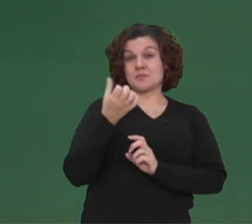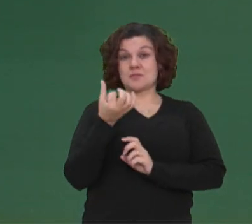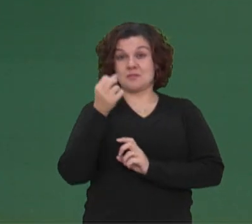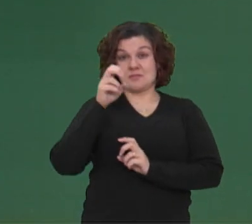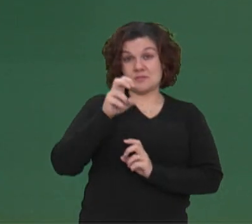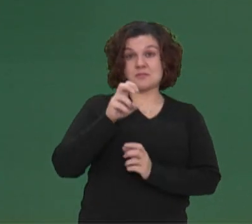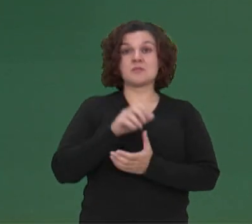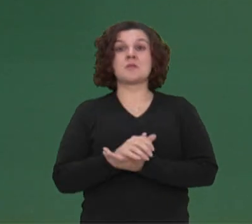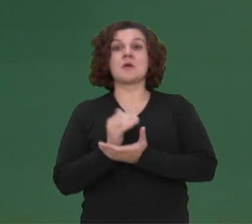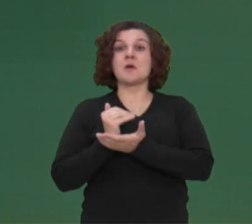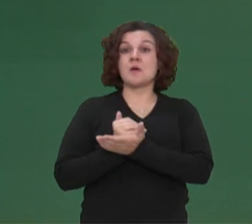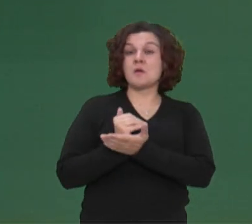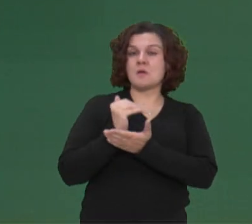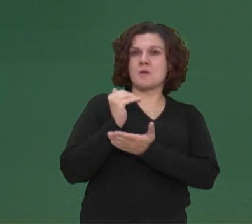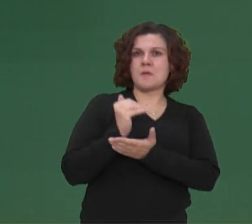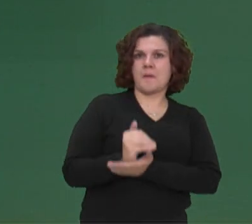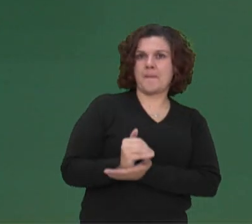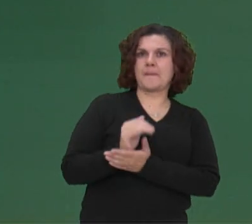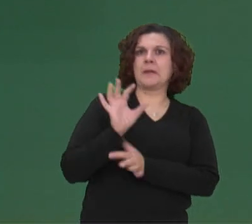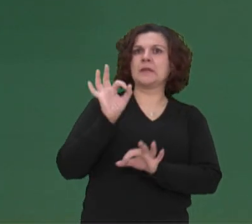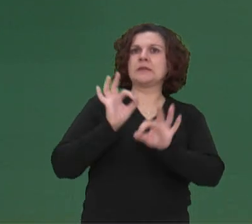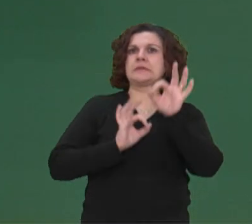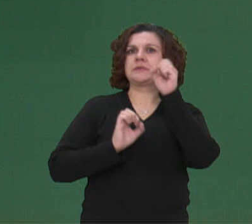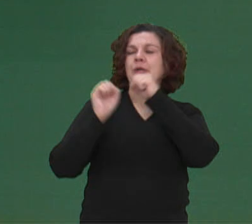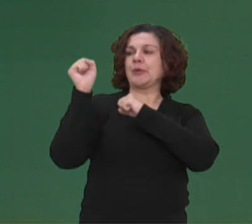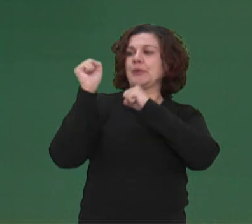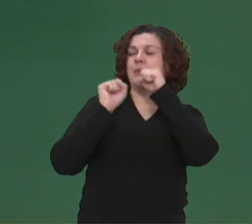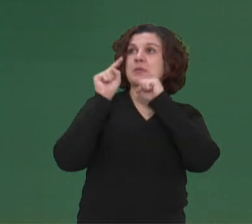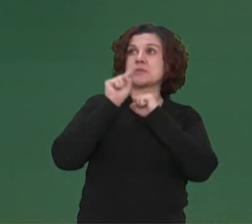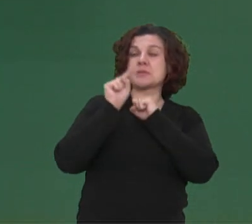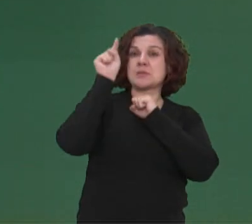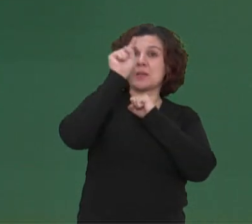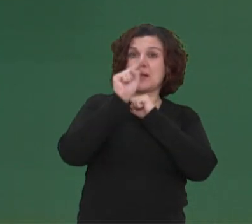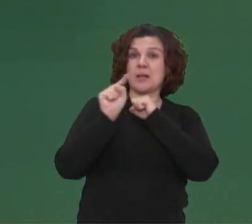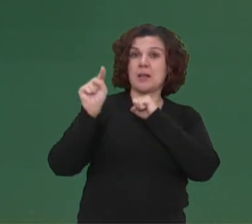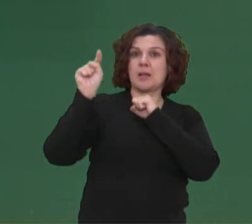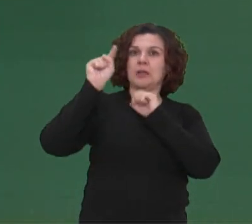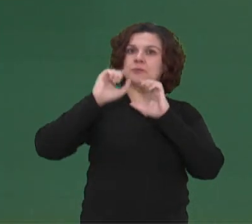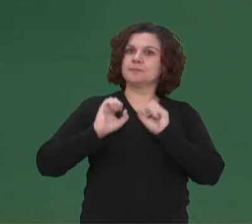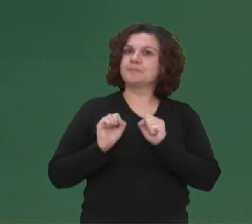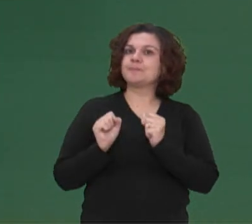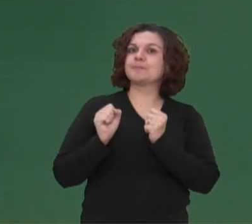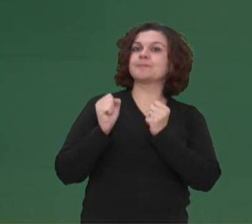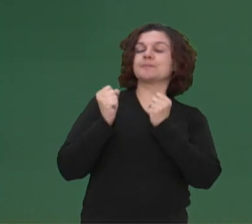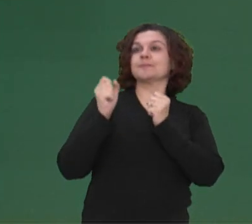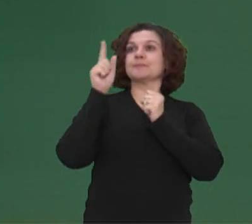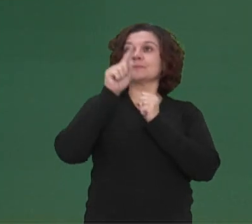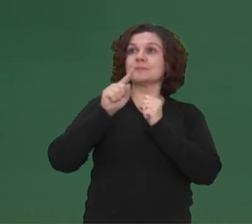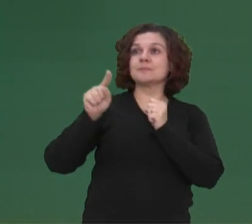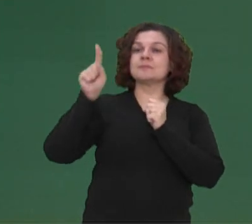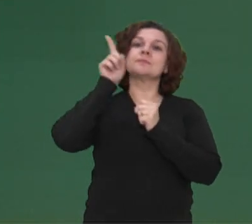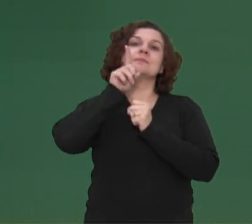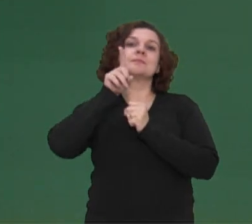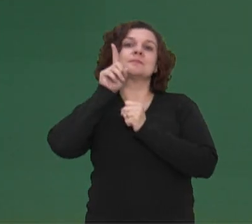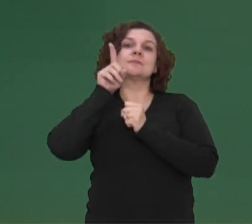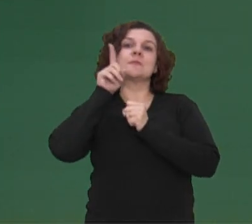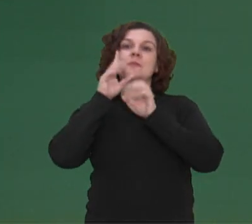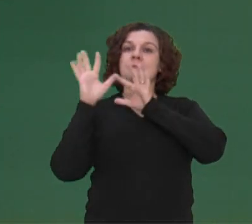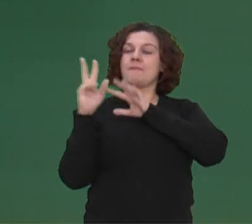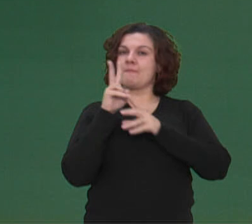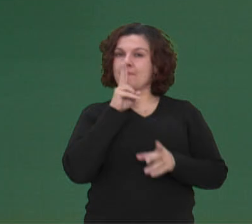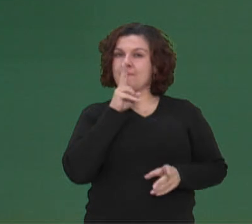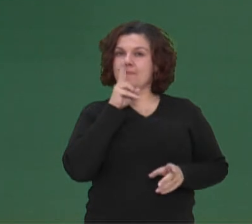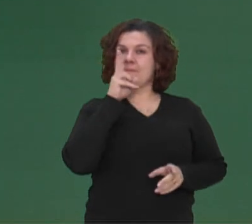1865, eles iniciam então um processo de industrialização e acabam se fortalecendo e os Estados Unidos ficam